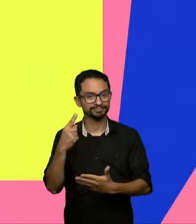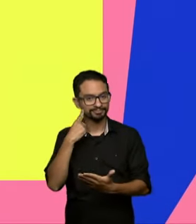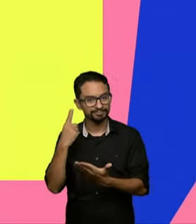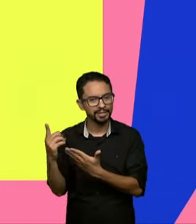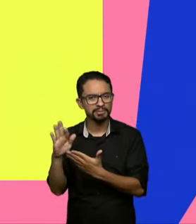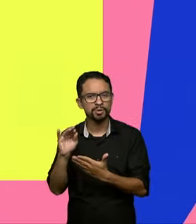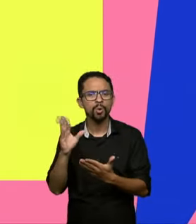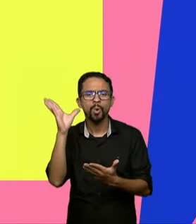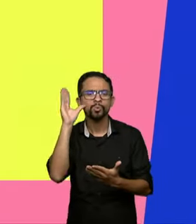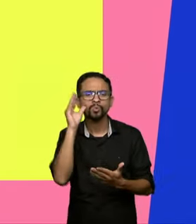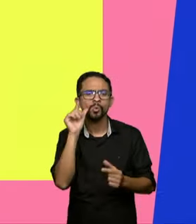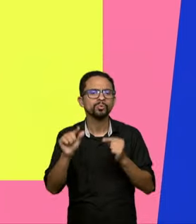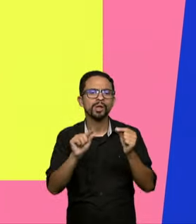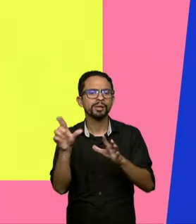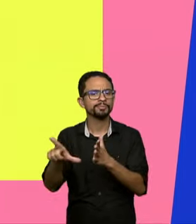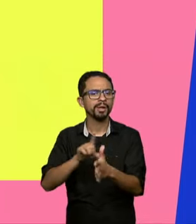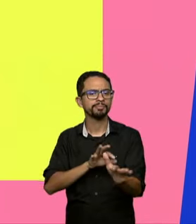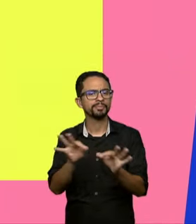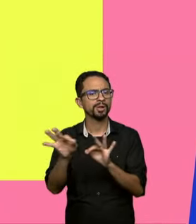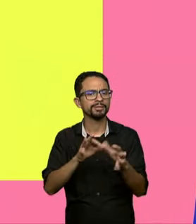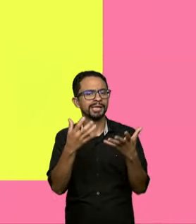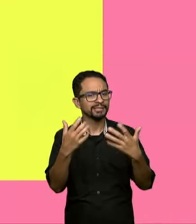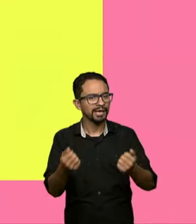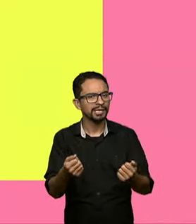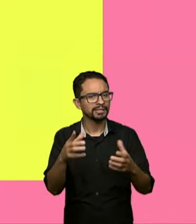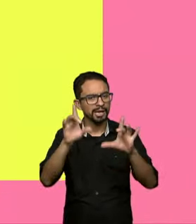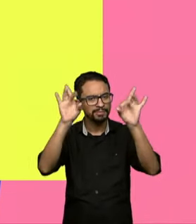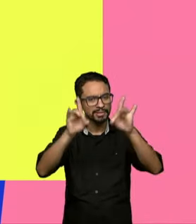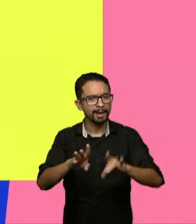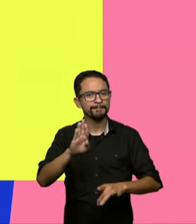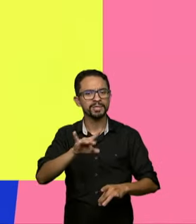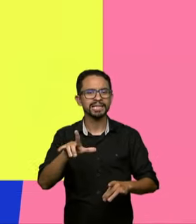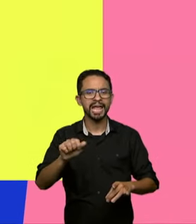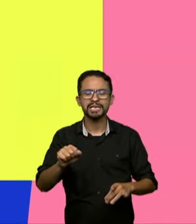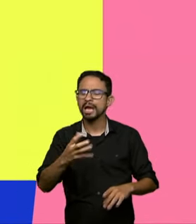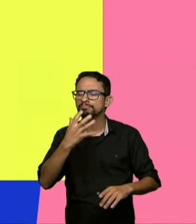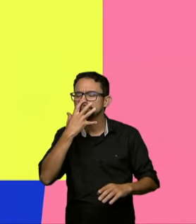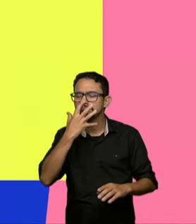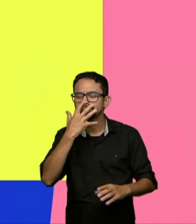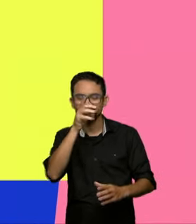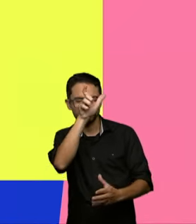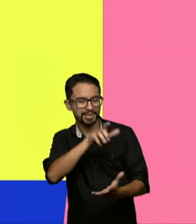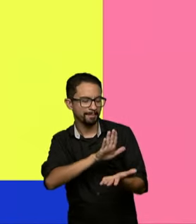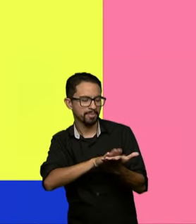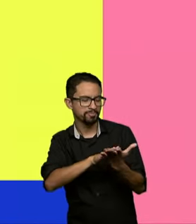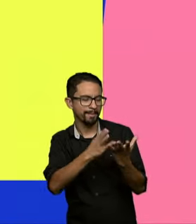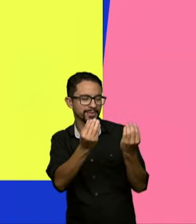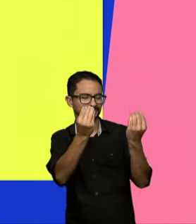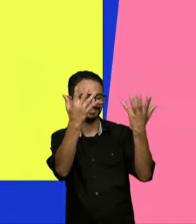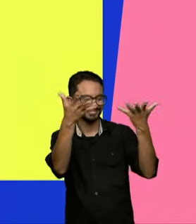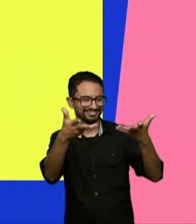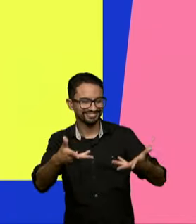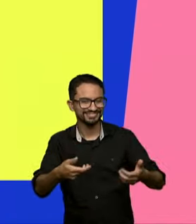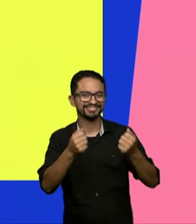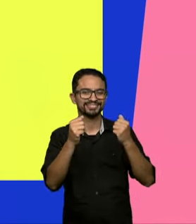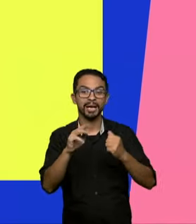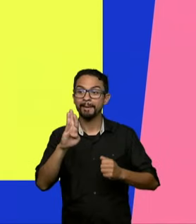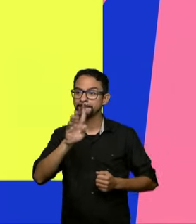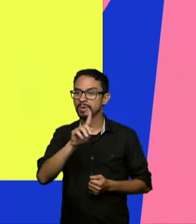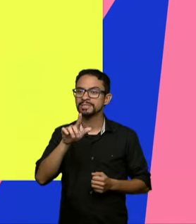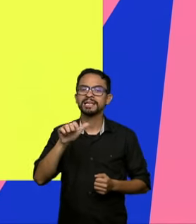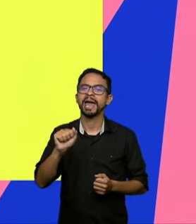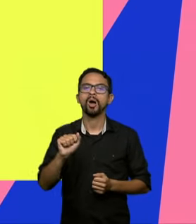eu gostaria de saber como foi a sua preparação para encarnar a inesquecível Bozena. Te admiro muito. Bozena